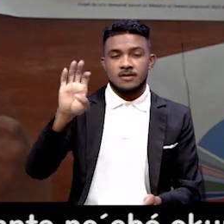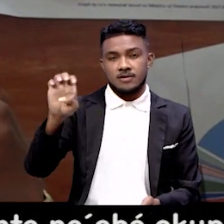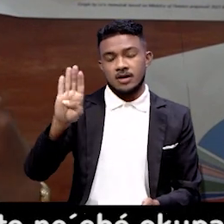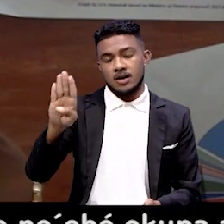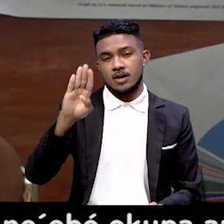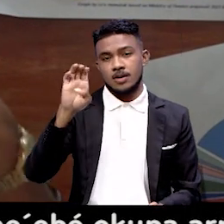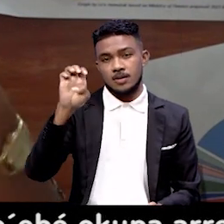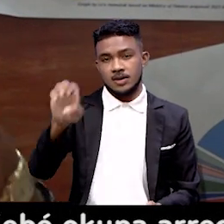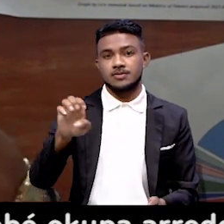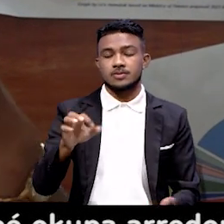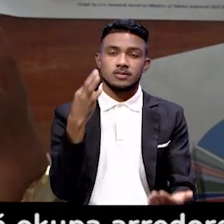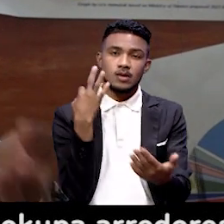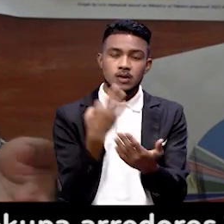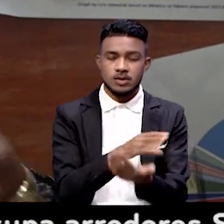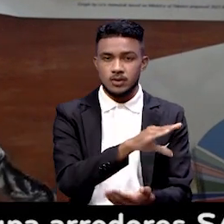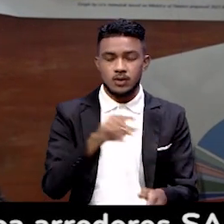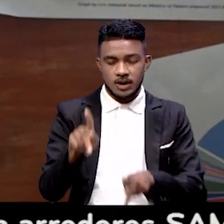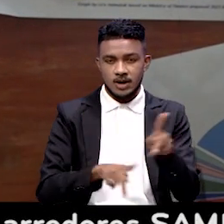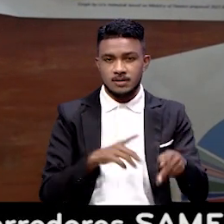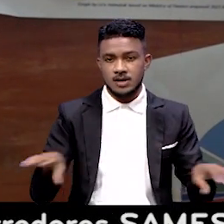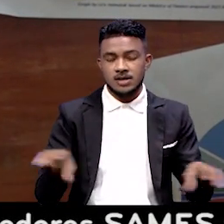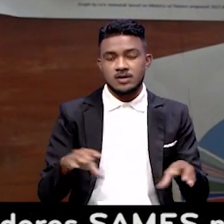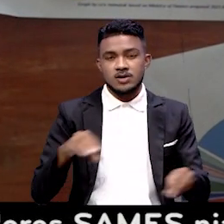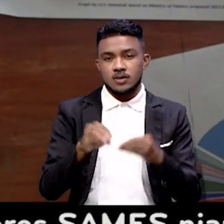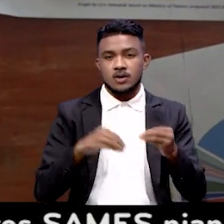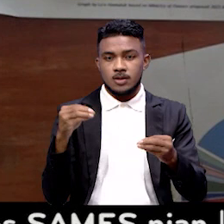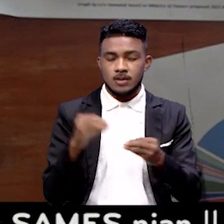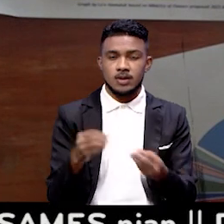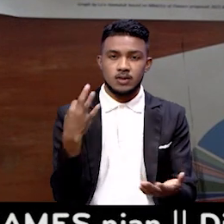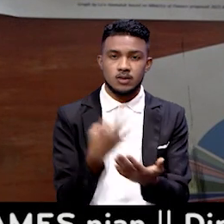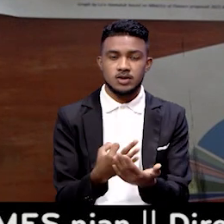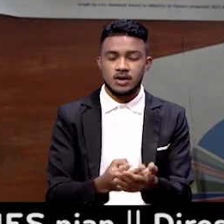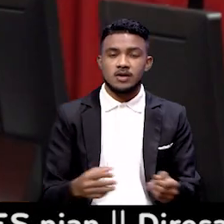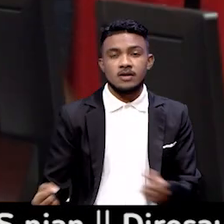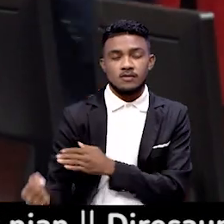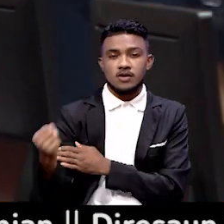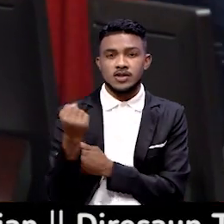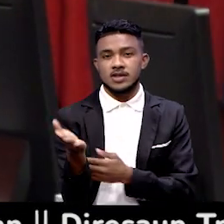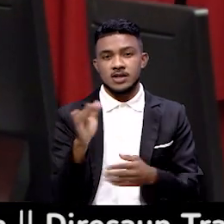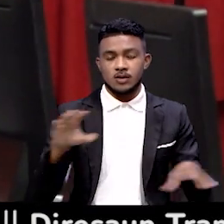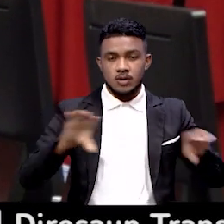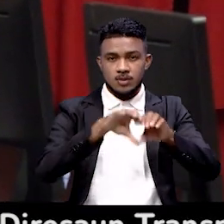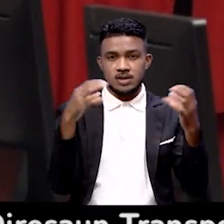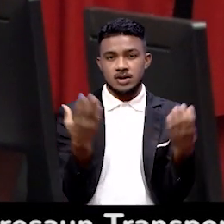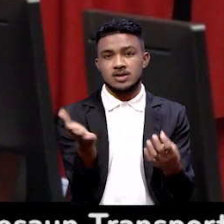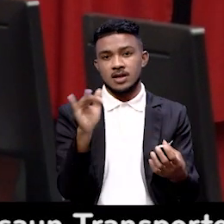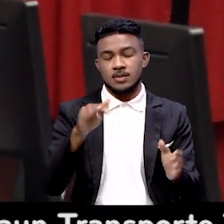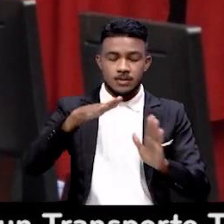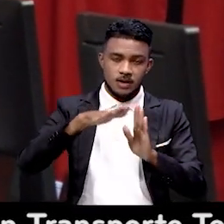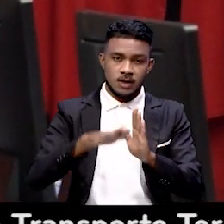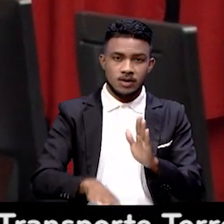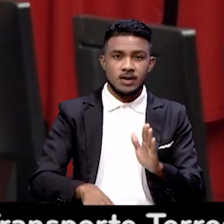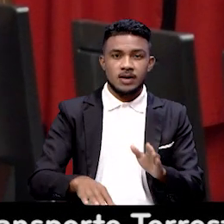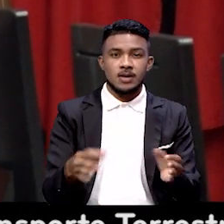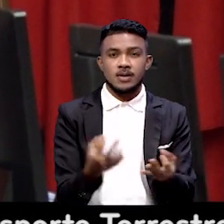enquadramento orçamento no gestão financeira fone, bele reforça fale condição sira nebe mac durante ne se menos liu e a